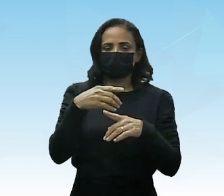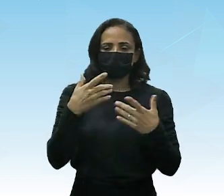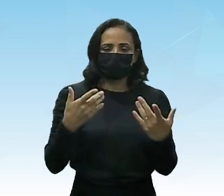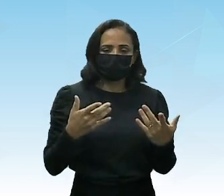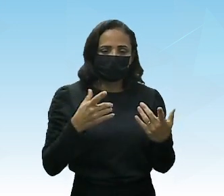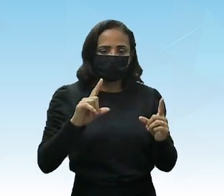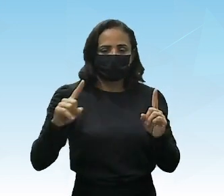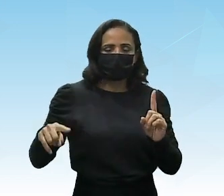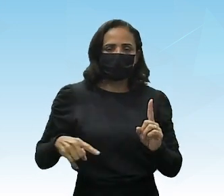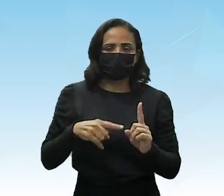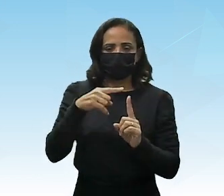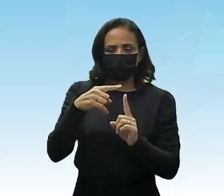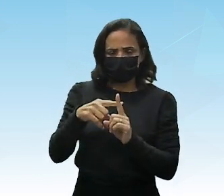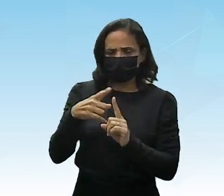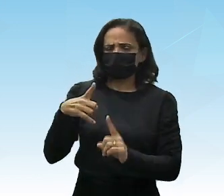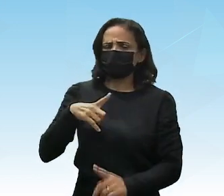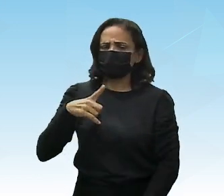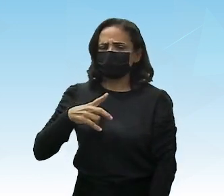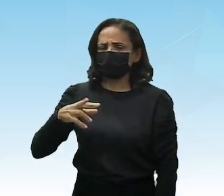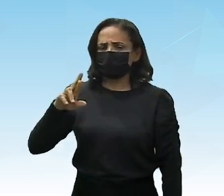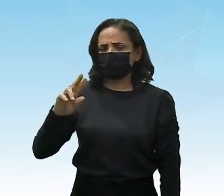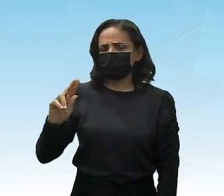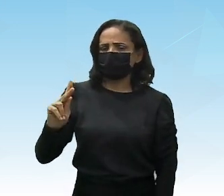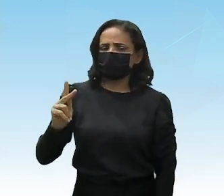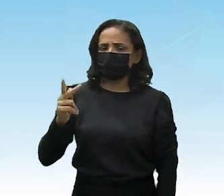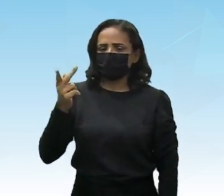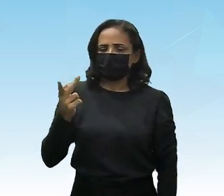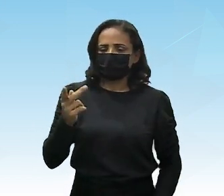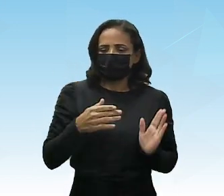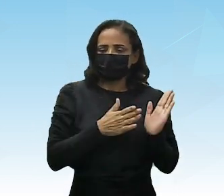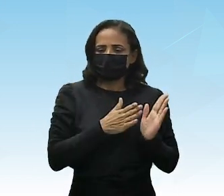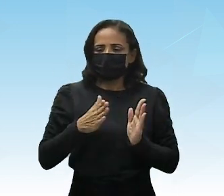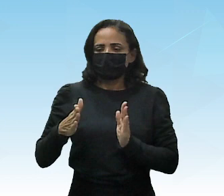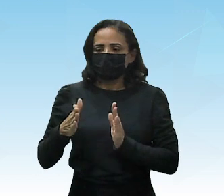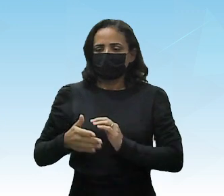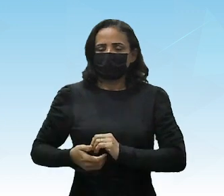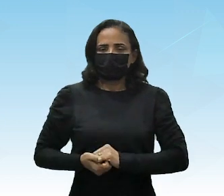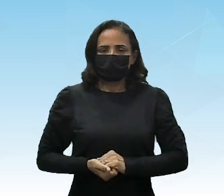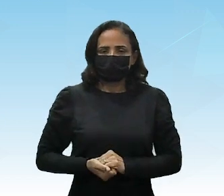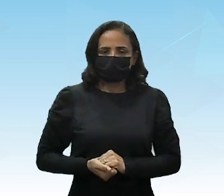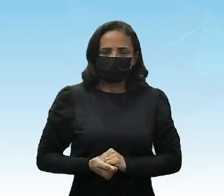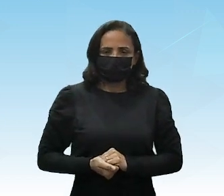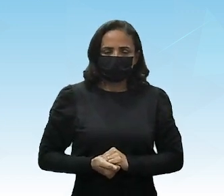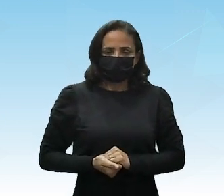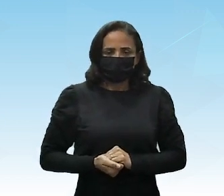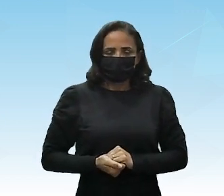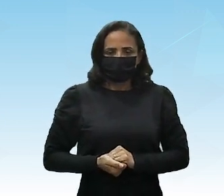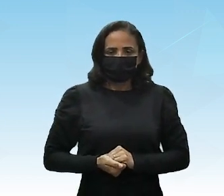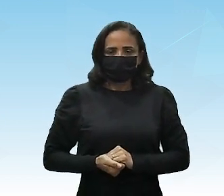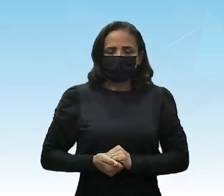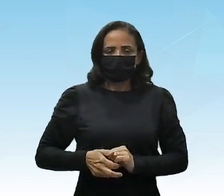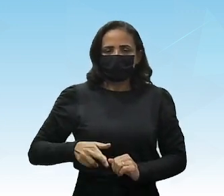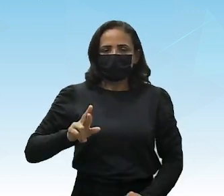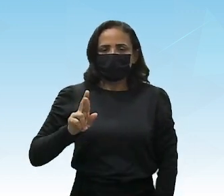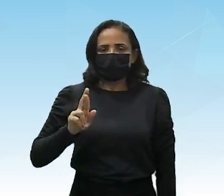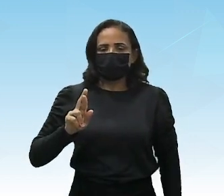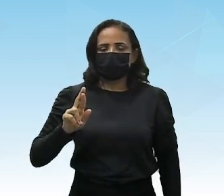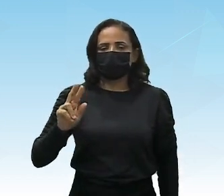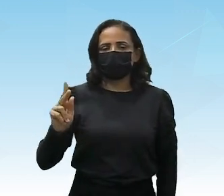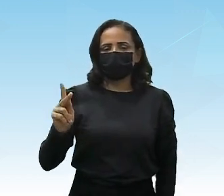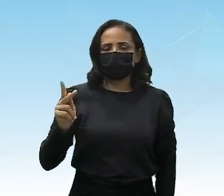tem a proteína RH. Ele tem um fator RH. Então aqui, você vai ter o fator RH aqui.